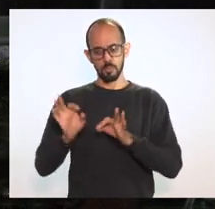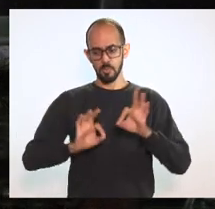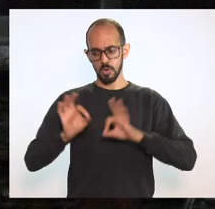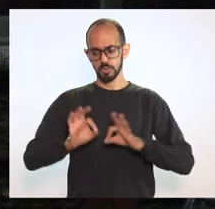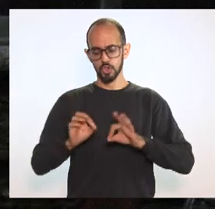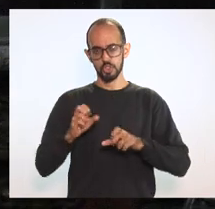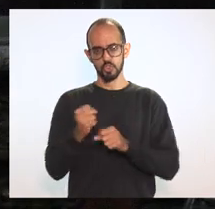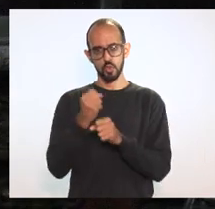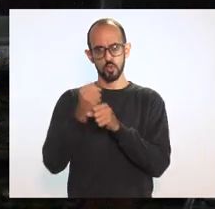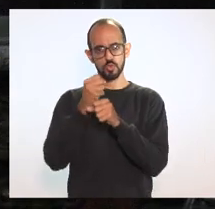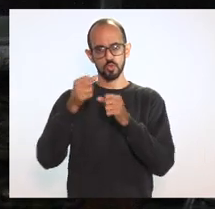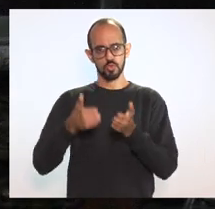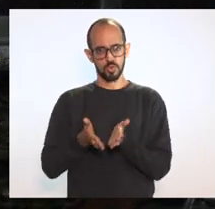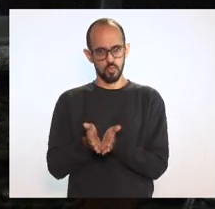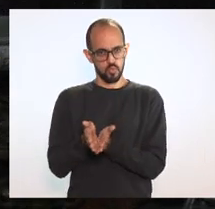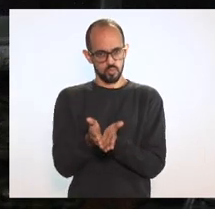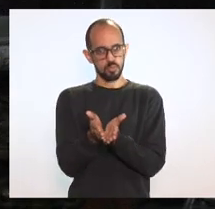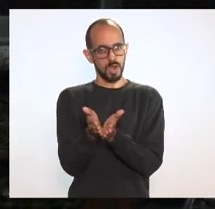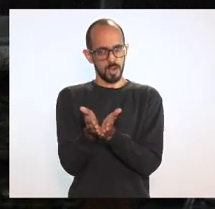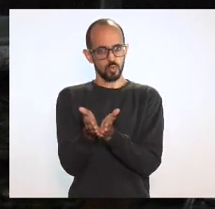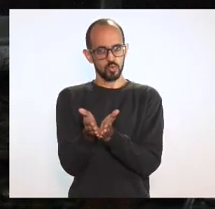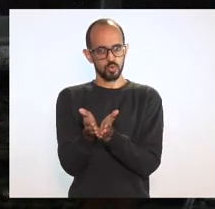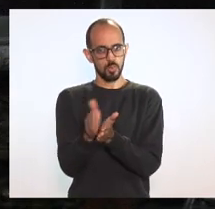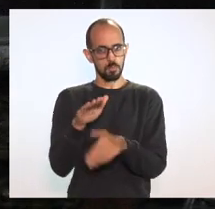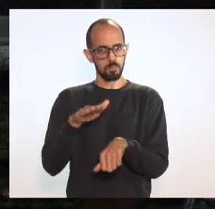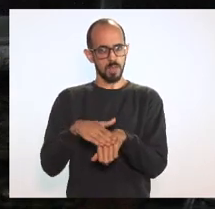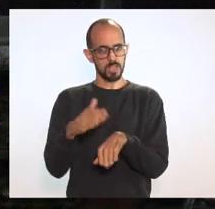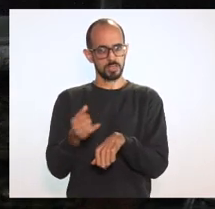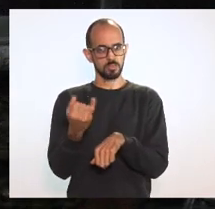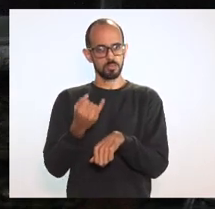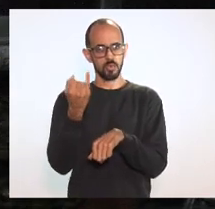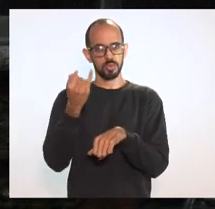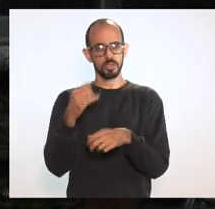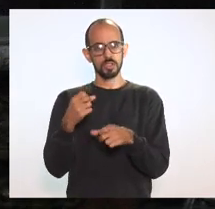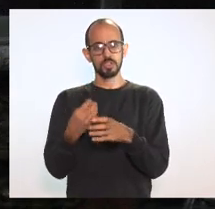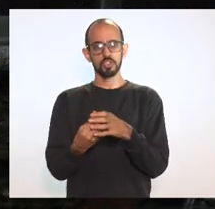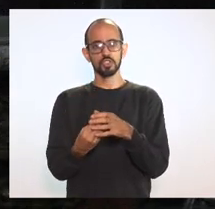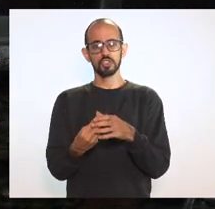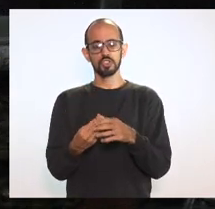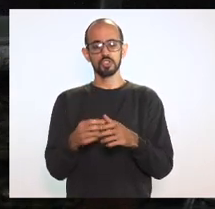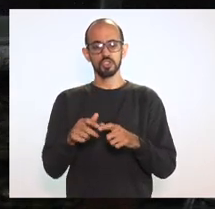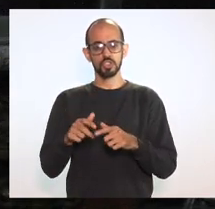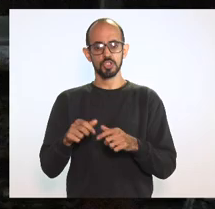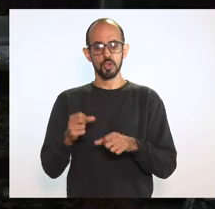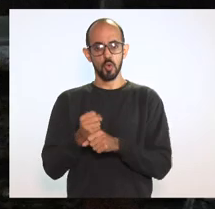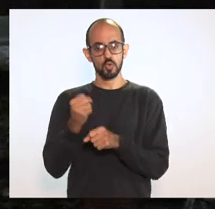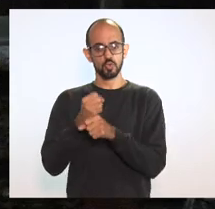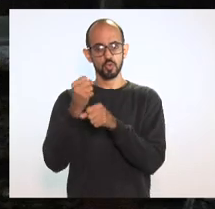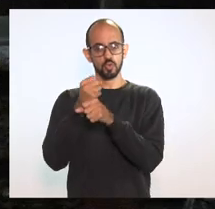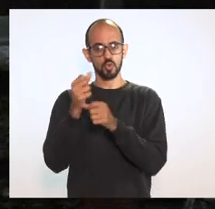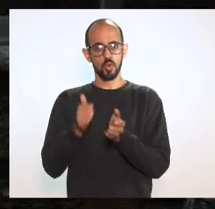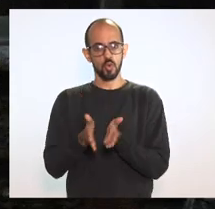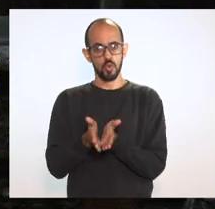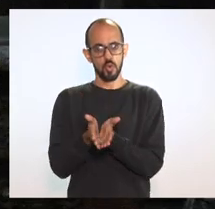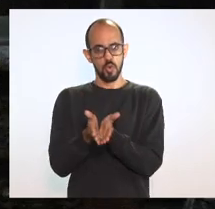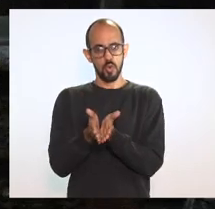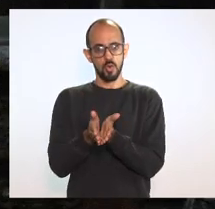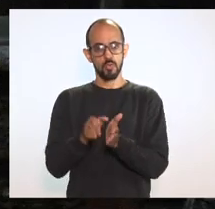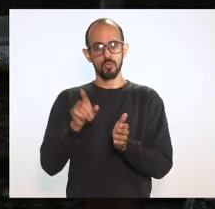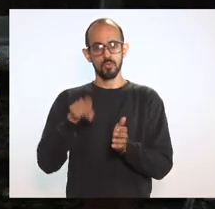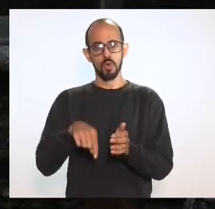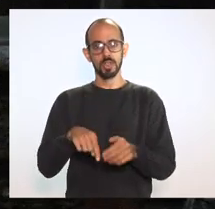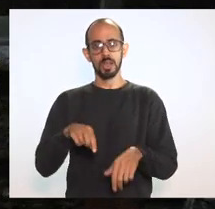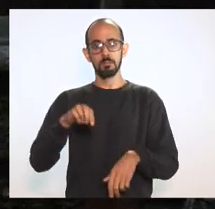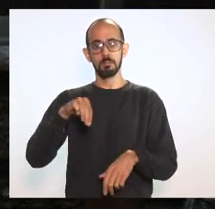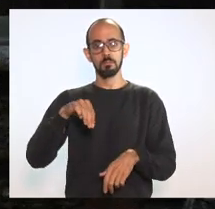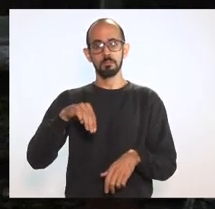mais importante estaleiro, até meados do século XIX, foi o Arsenal da Marinha da Bahia, em